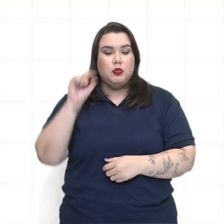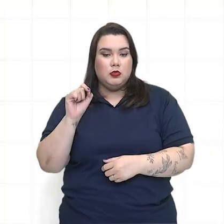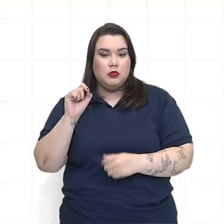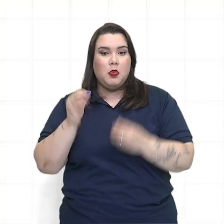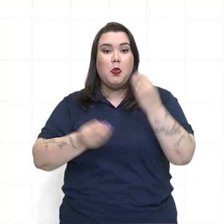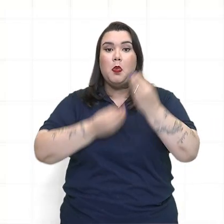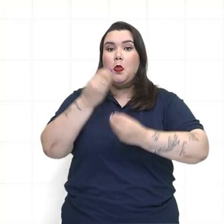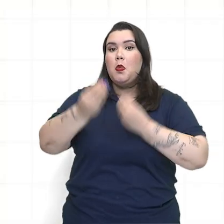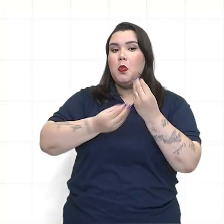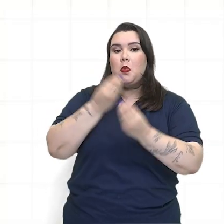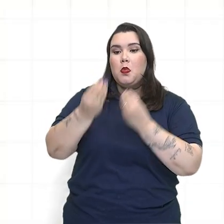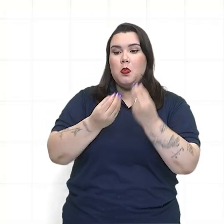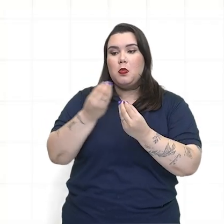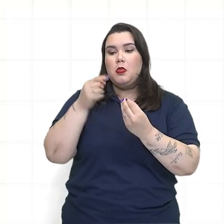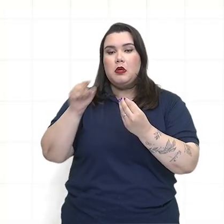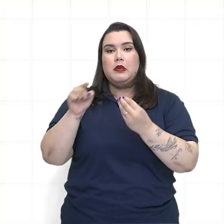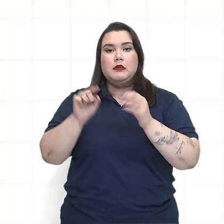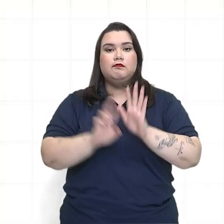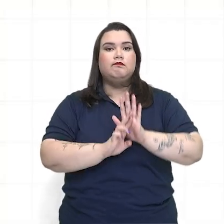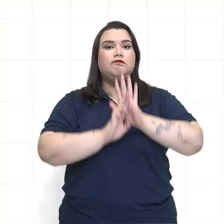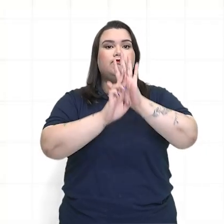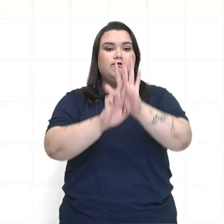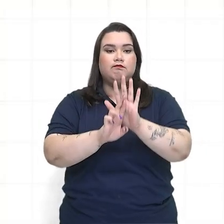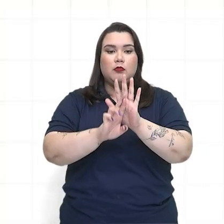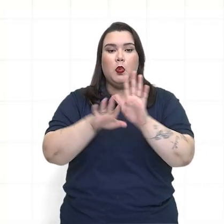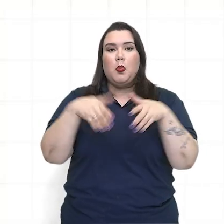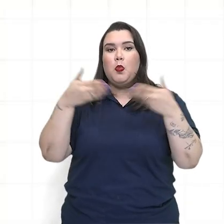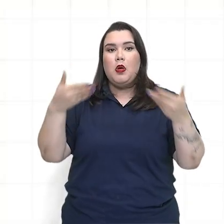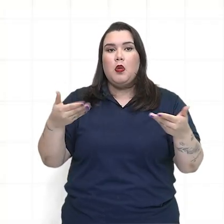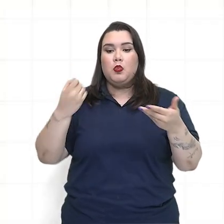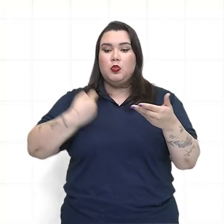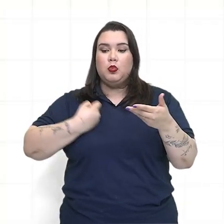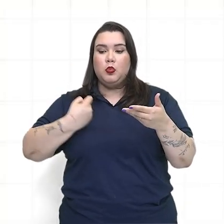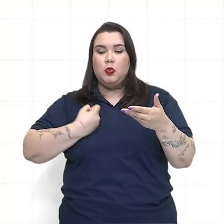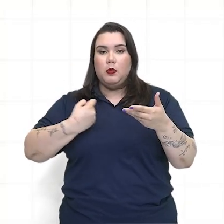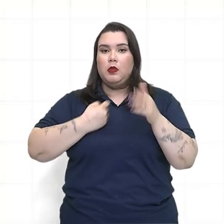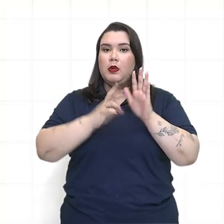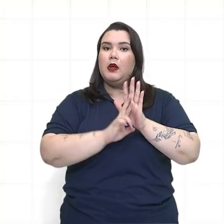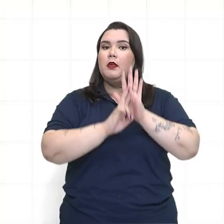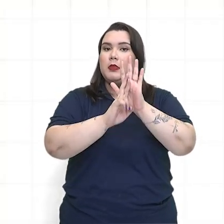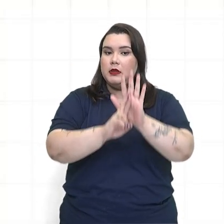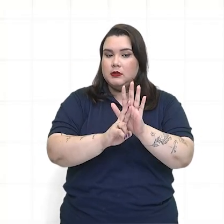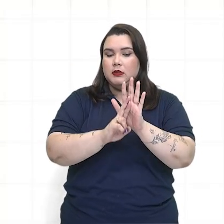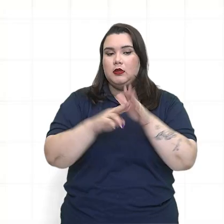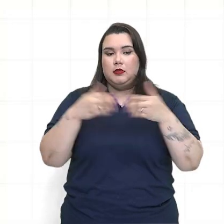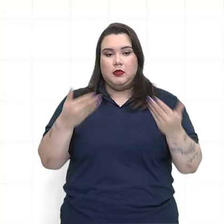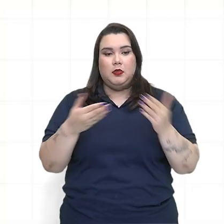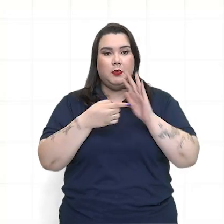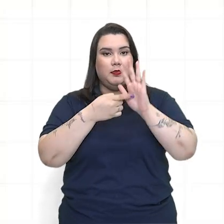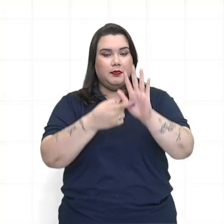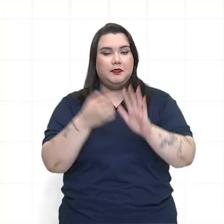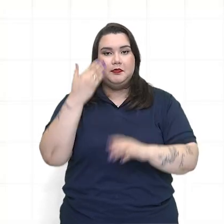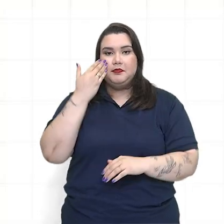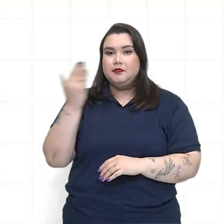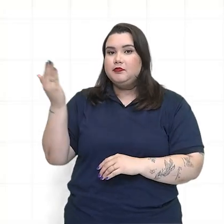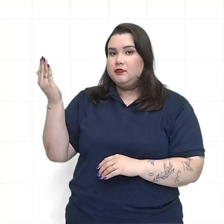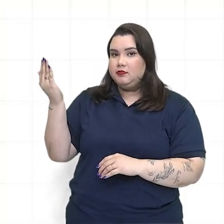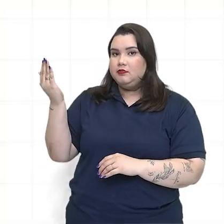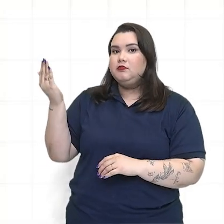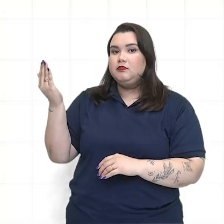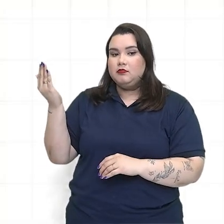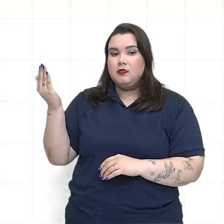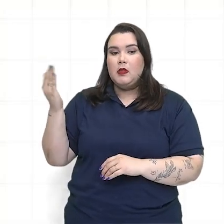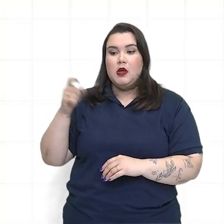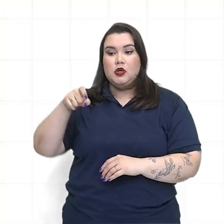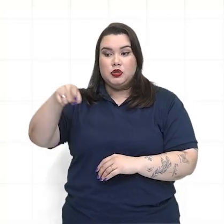cadeira, como é que ficaria esta cadeira? Qual seria a coordenada dela, certo? Então, vejamos, ó. Primeiro de